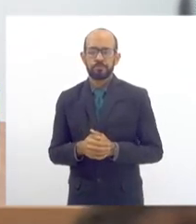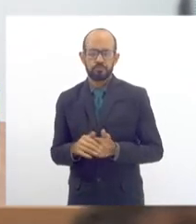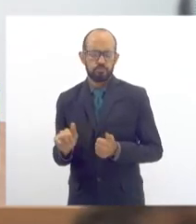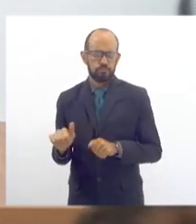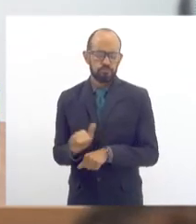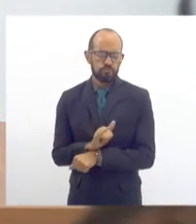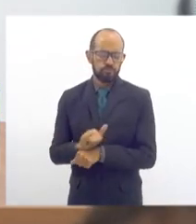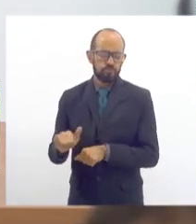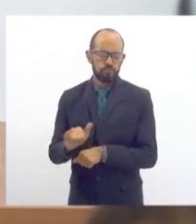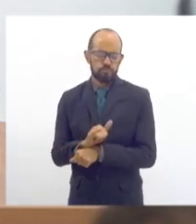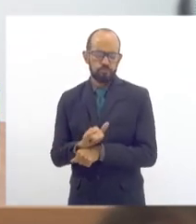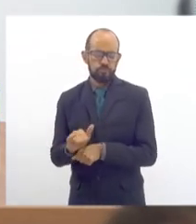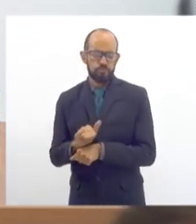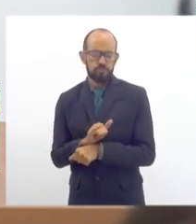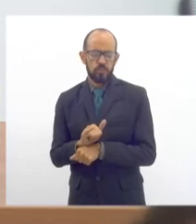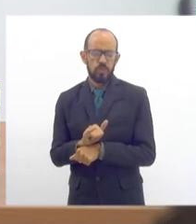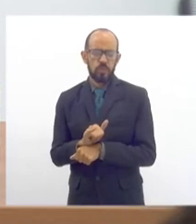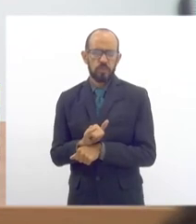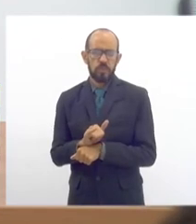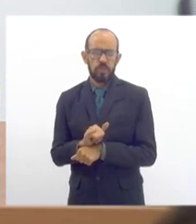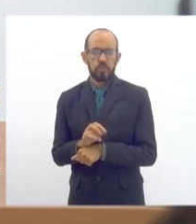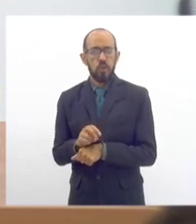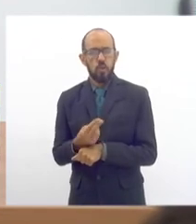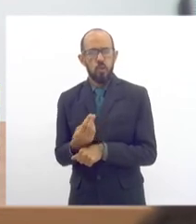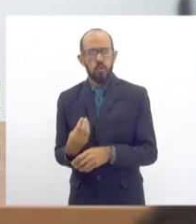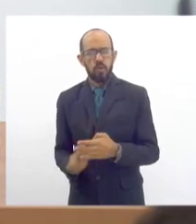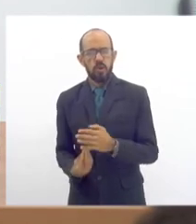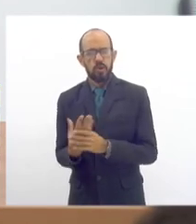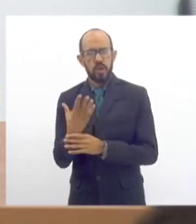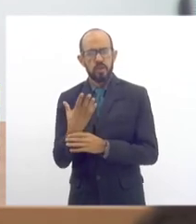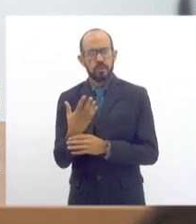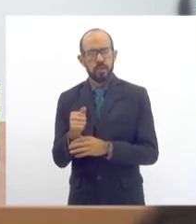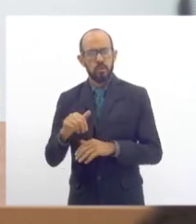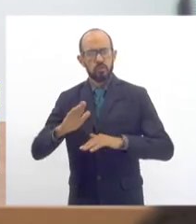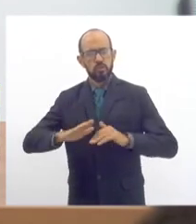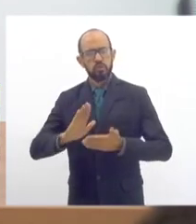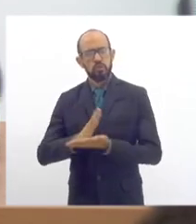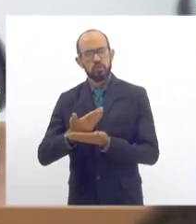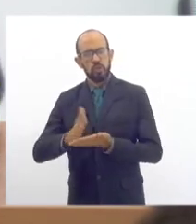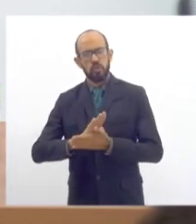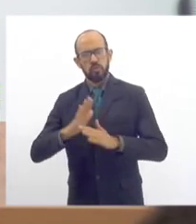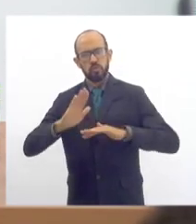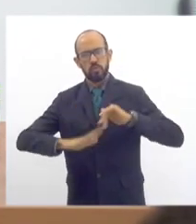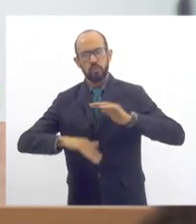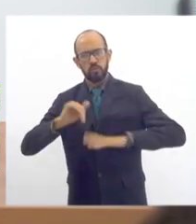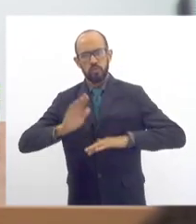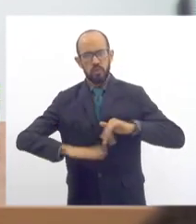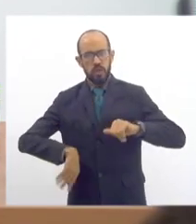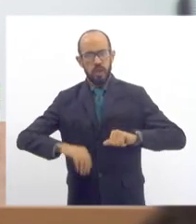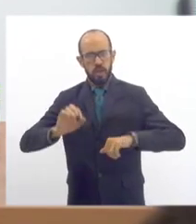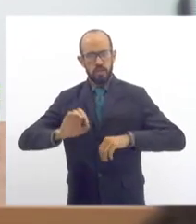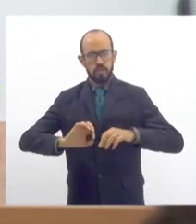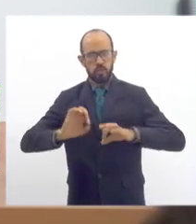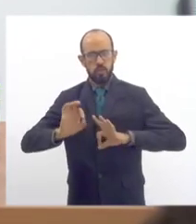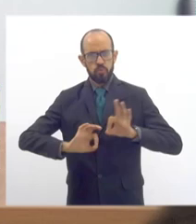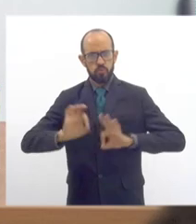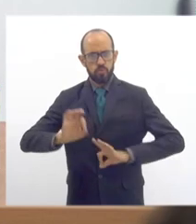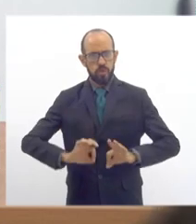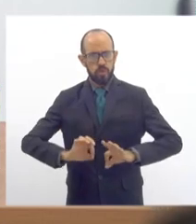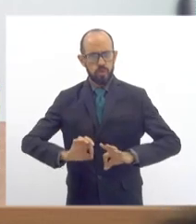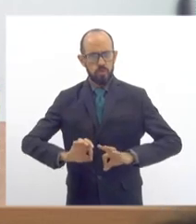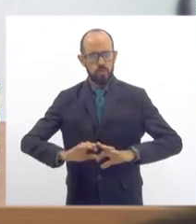rearticulação, a atualização, o aprimoramento ou a criação para aquelas carreiras que ainda não têm, de seus respectivos planos de cargos. No caso do